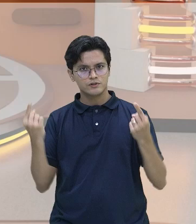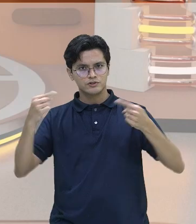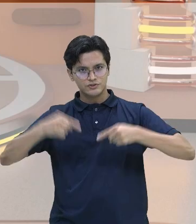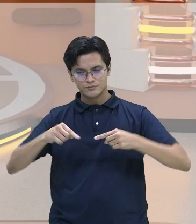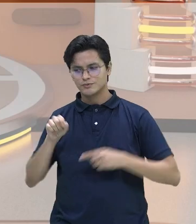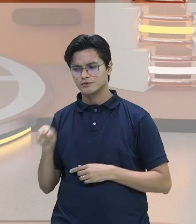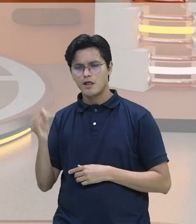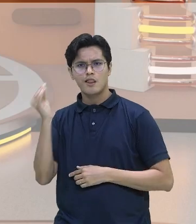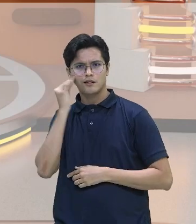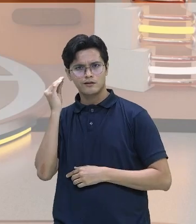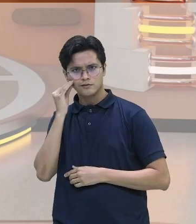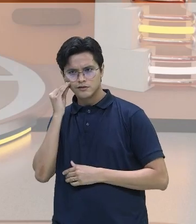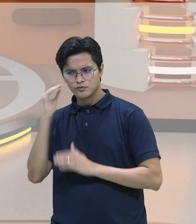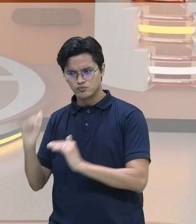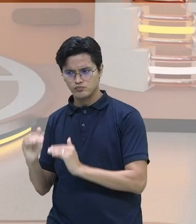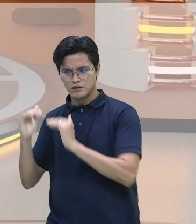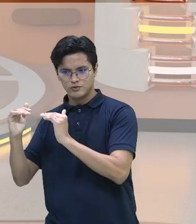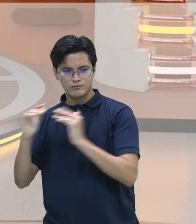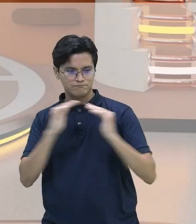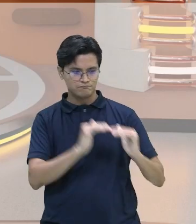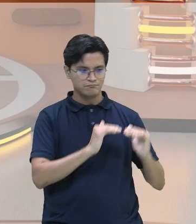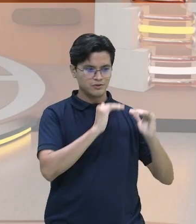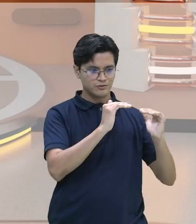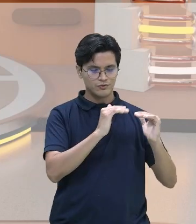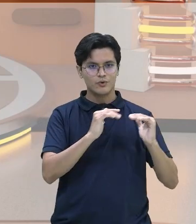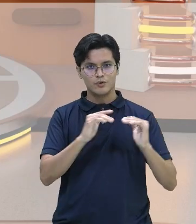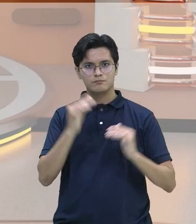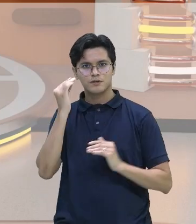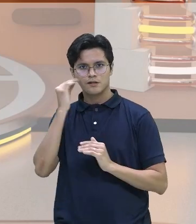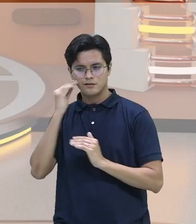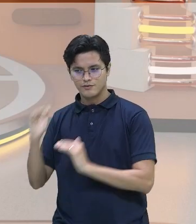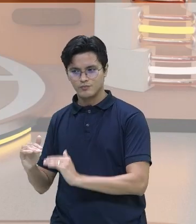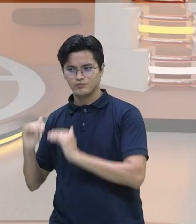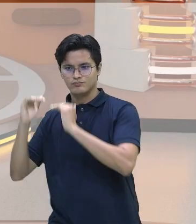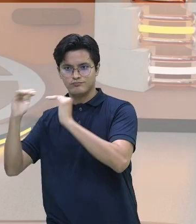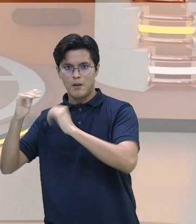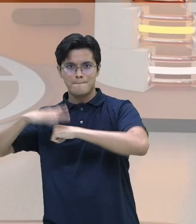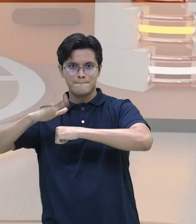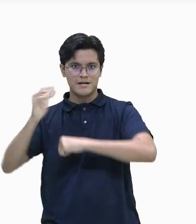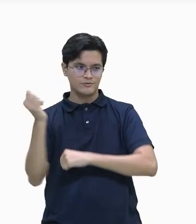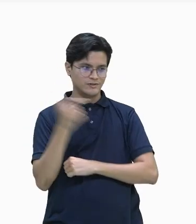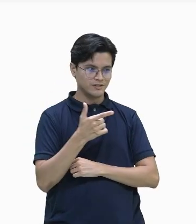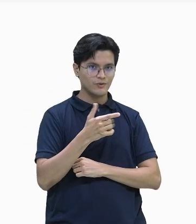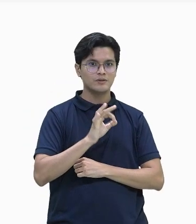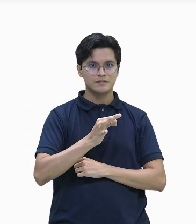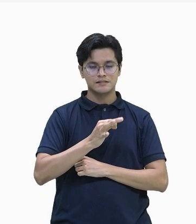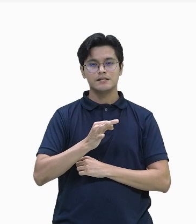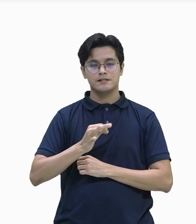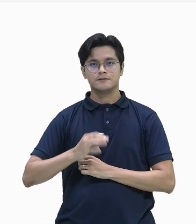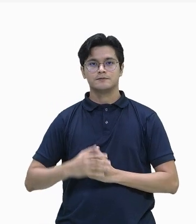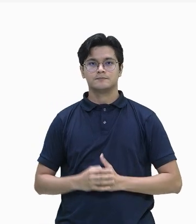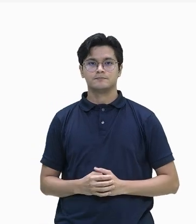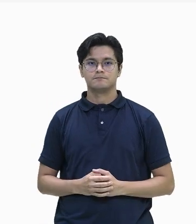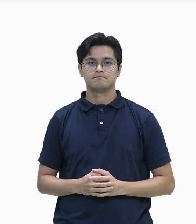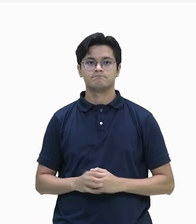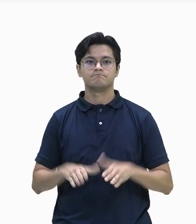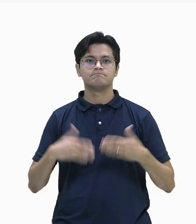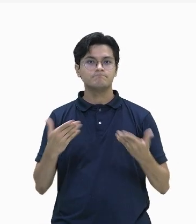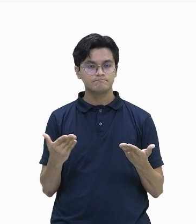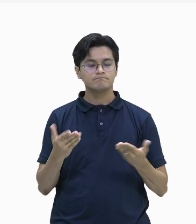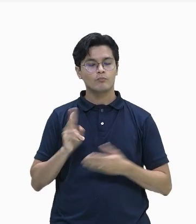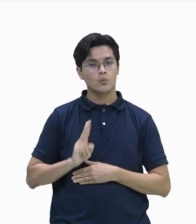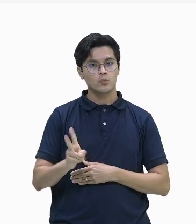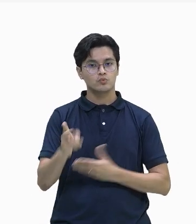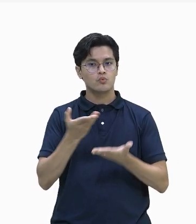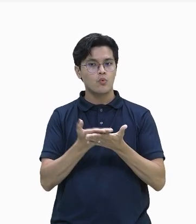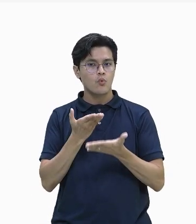superior à outra, e a conquista do espaço era muito importante nesse contexto, certo? Bem, dando continuidade à nossa aula, a gente vai tratar um pouco